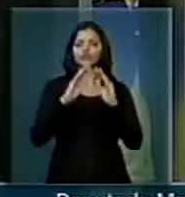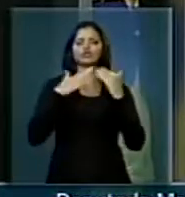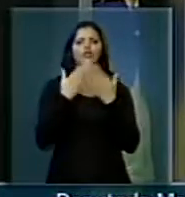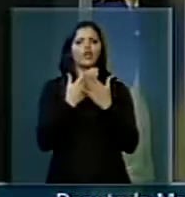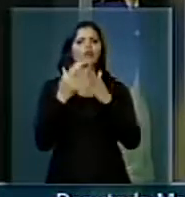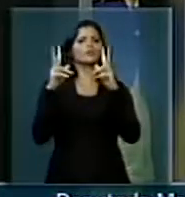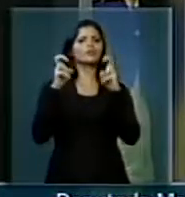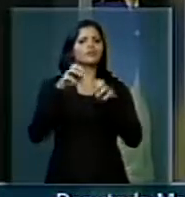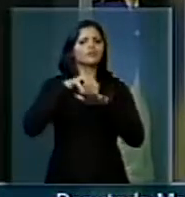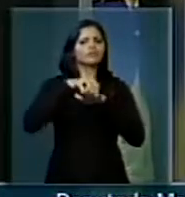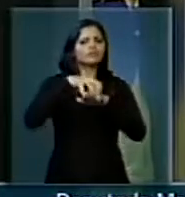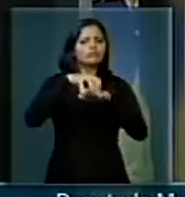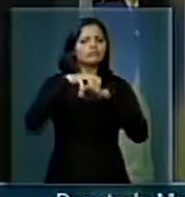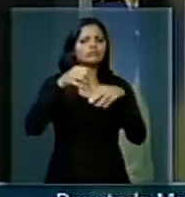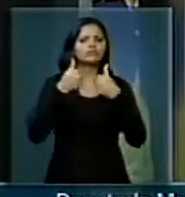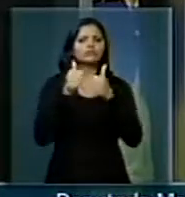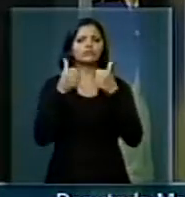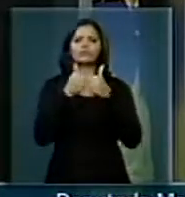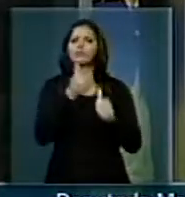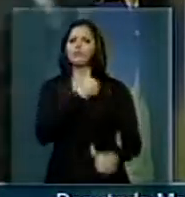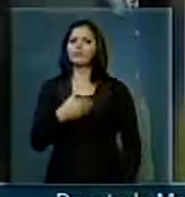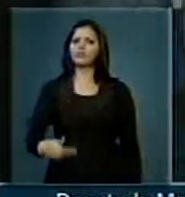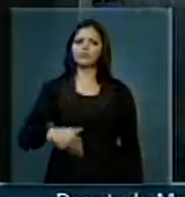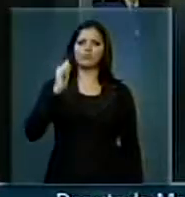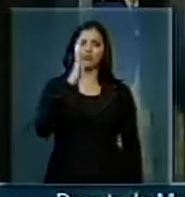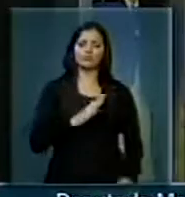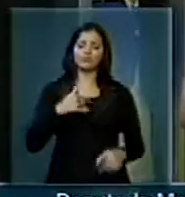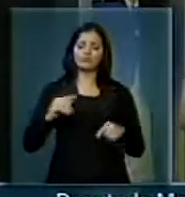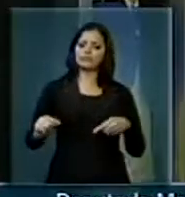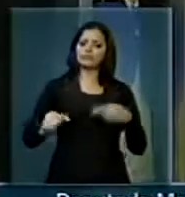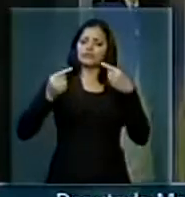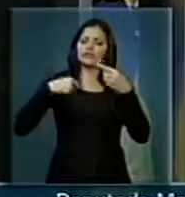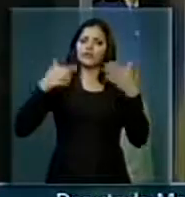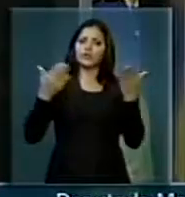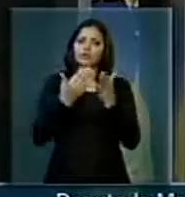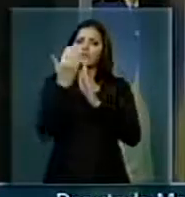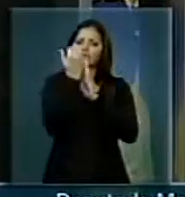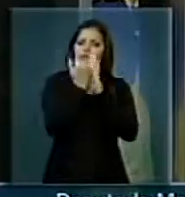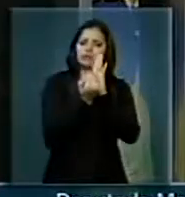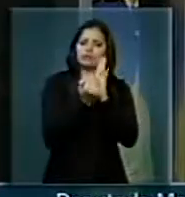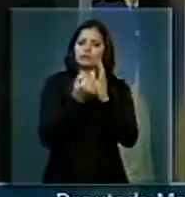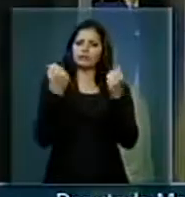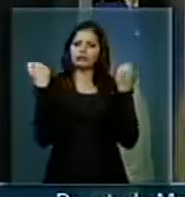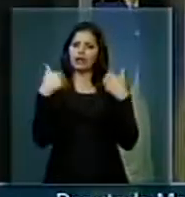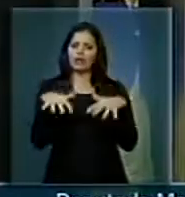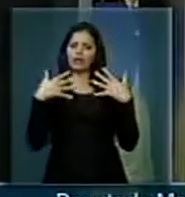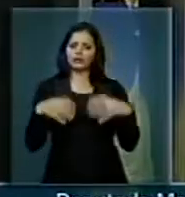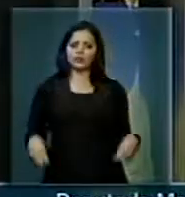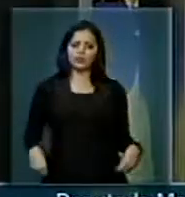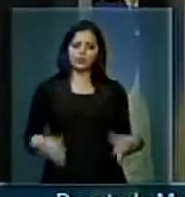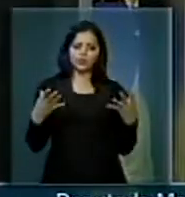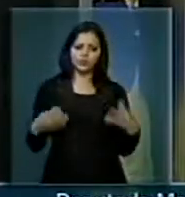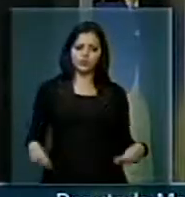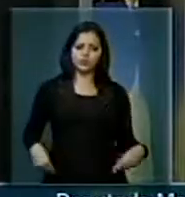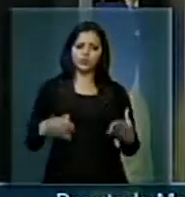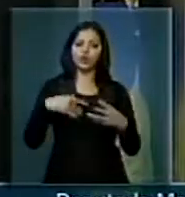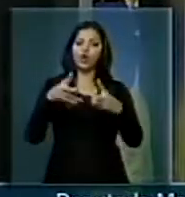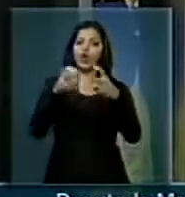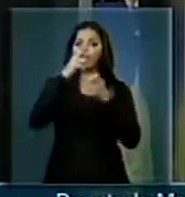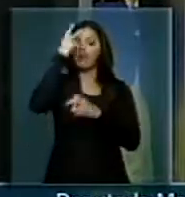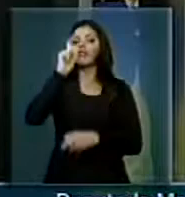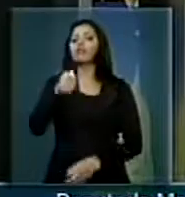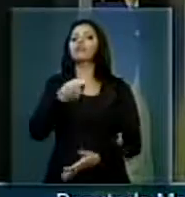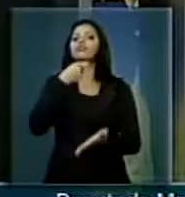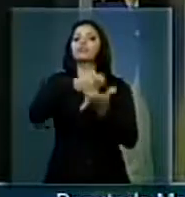tema do transporte público no Brasil é um grande desafio. Nós sabemos que hoje as planilhas de custos cobram, né, de quem